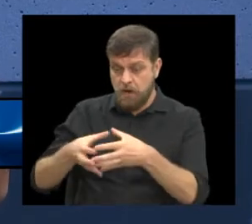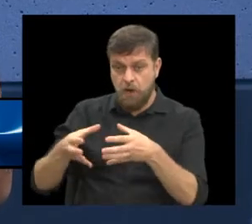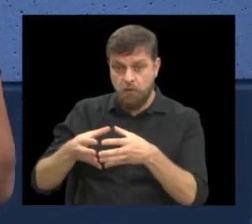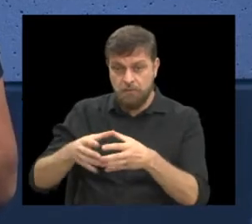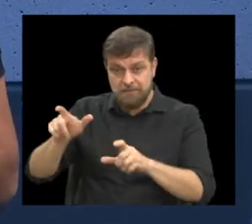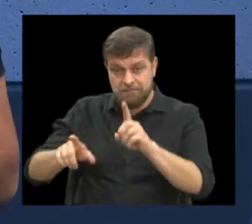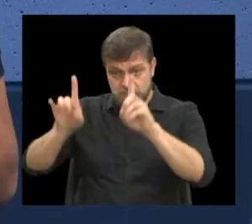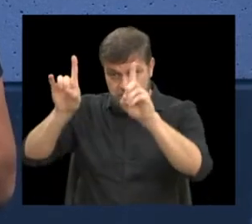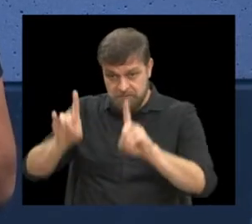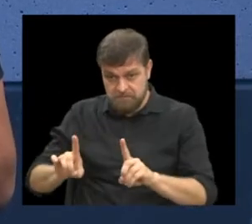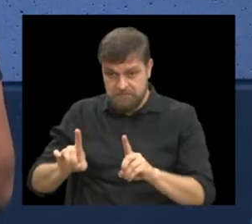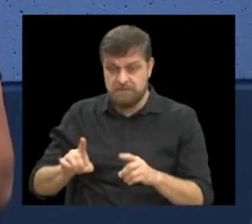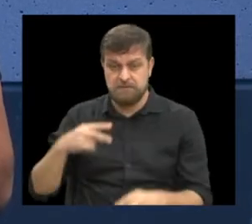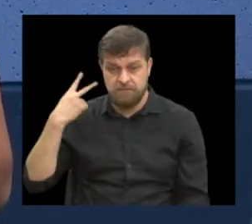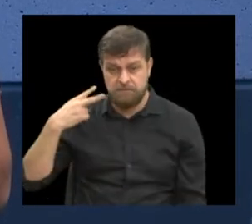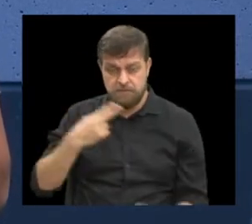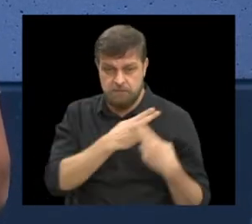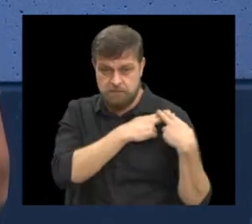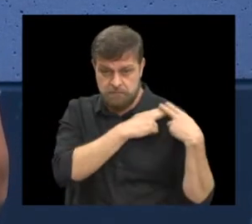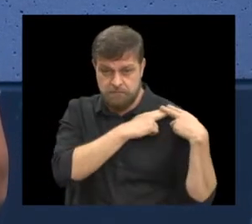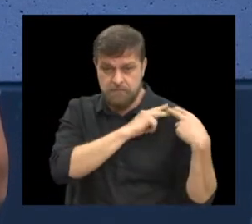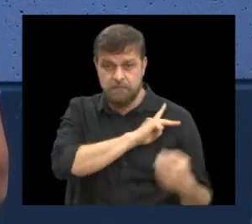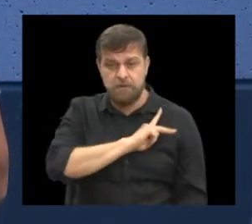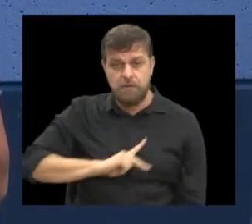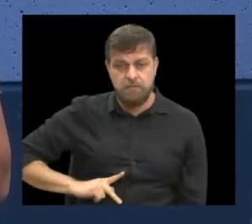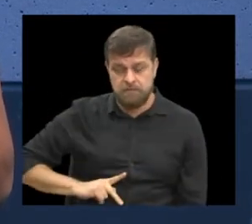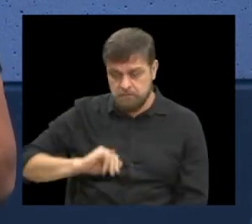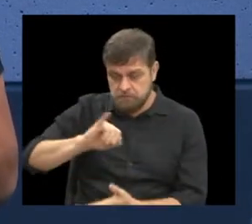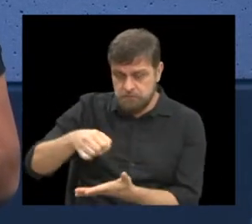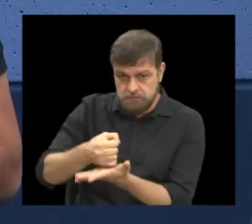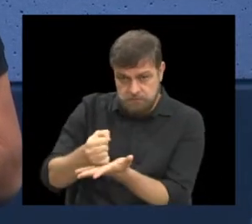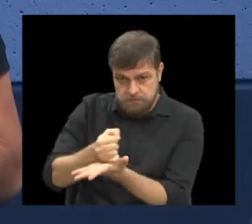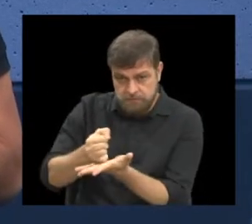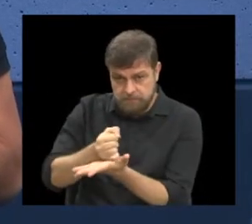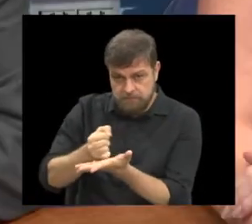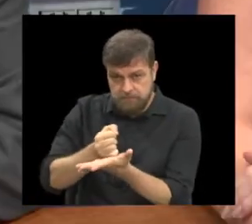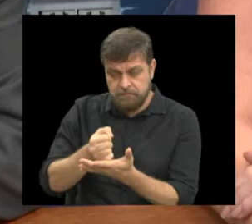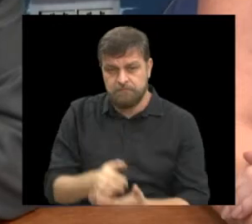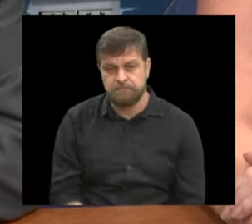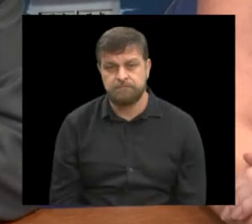aqui da Câmara de Campinas. Essa comissão é presidida pelo vereador Jorge da Farmácia.